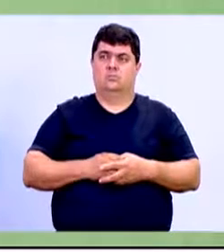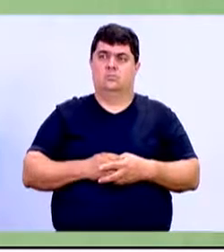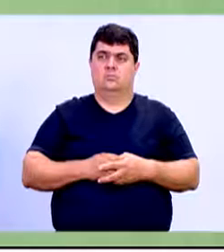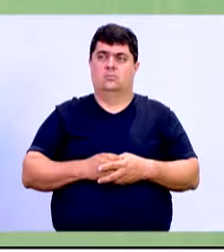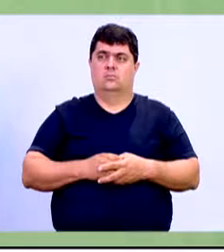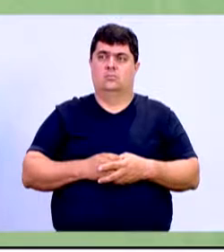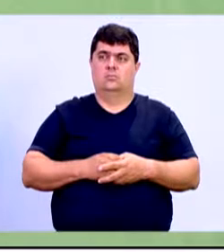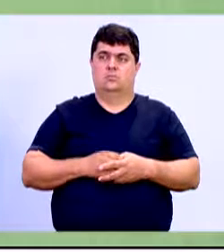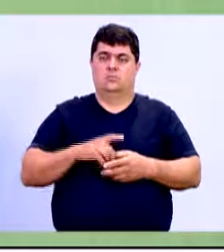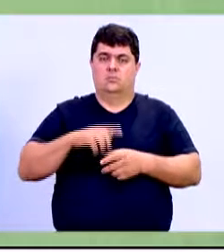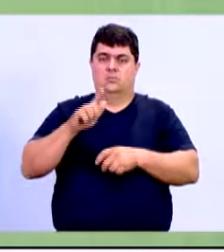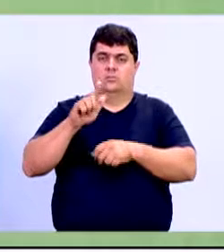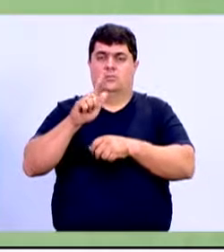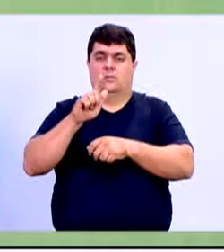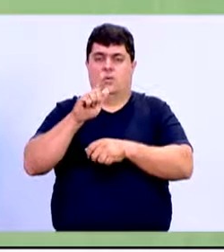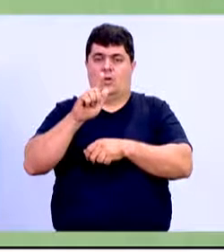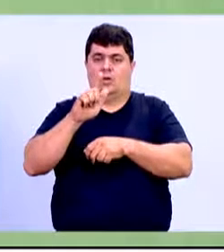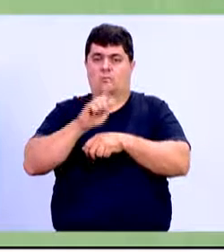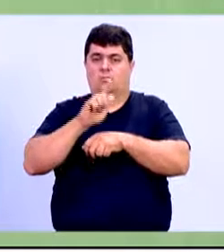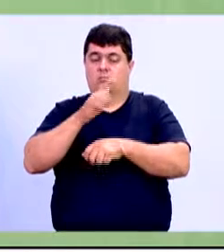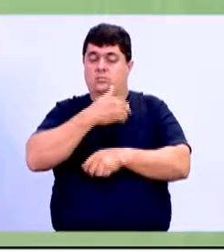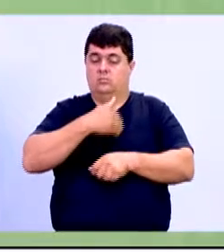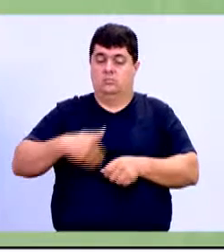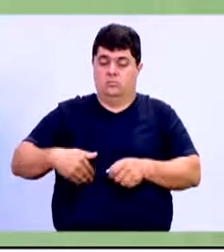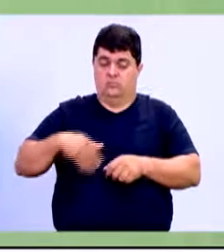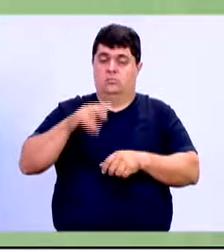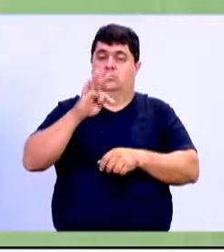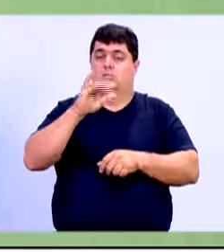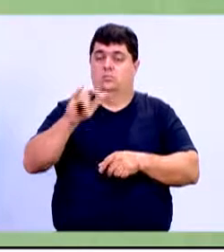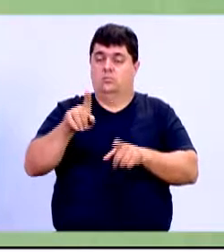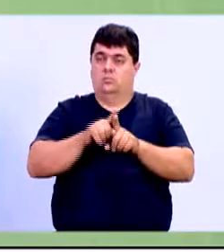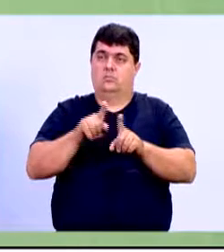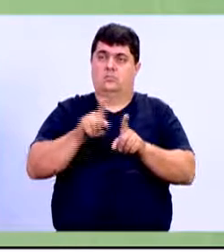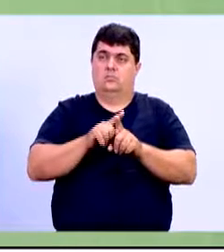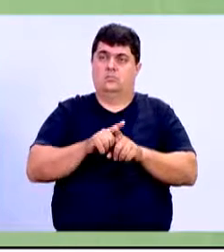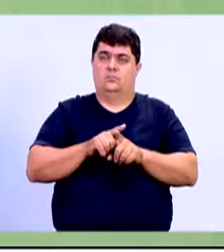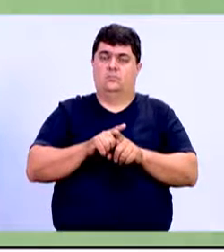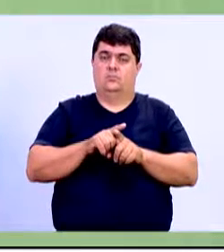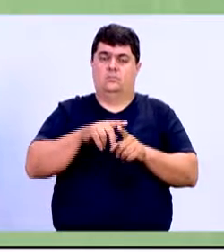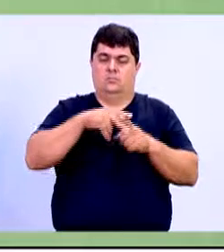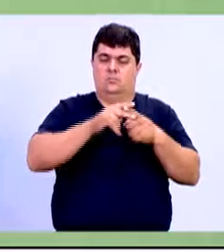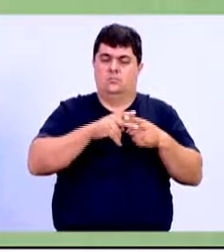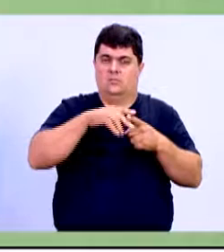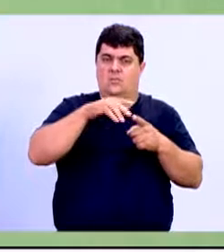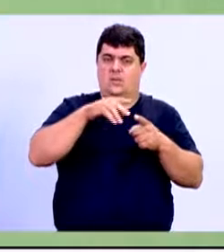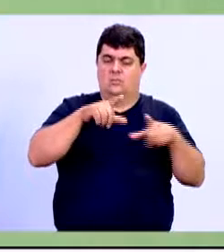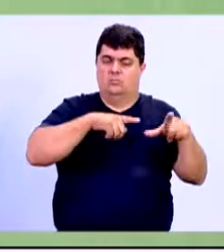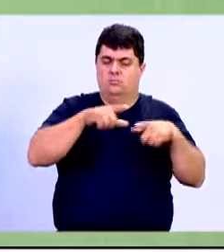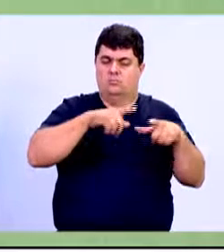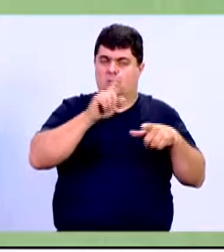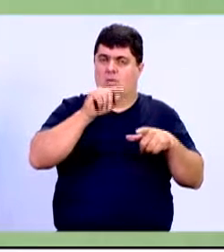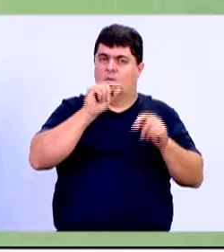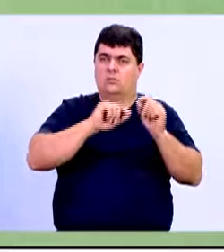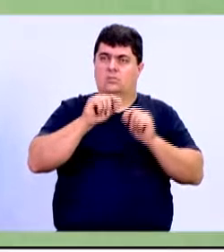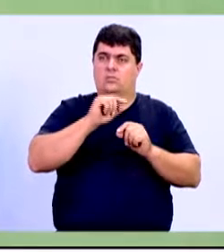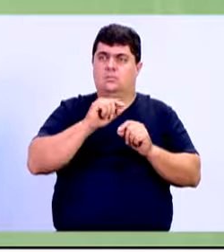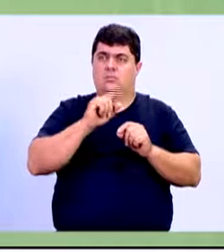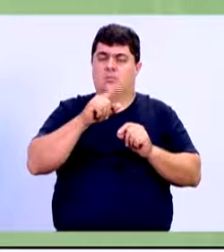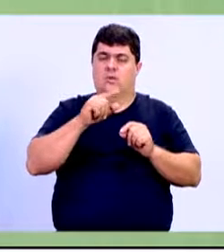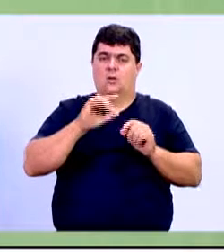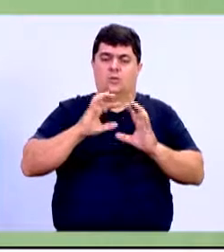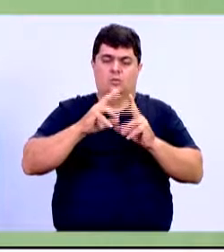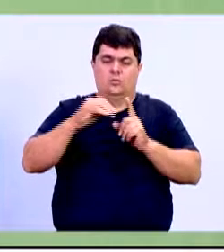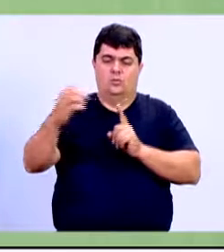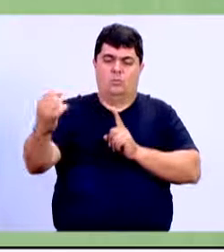a caixinha da Governança de TI, assessoria de Governança de TI. Bom, a Central de Serviços, ela